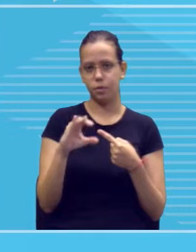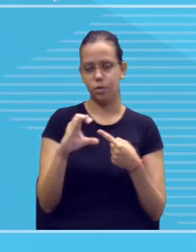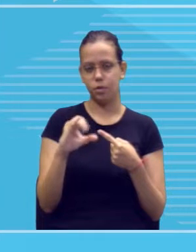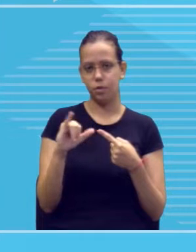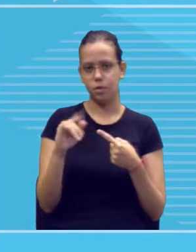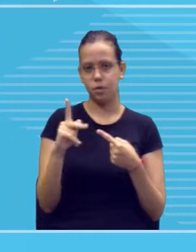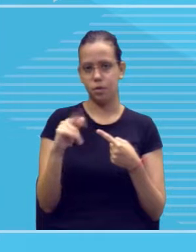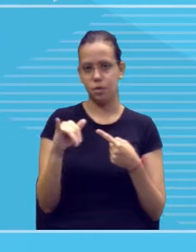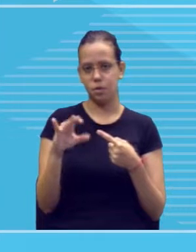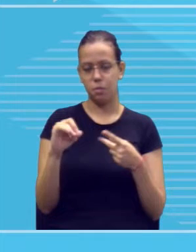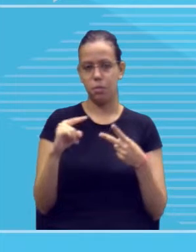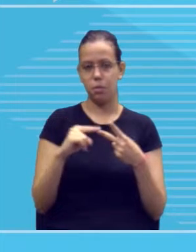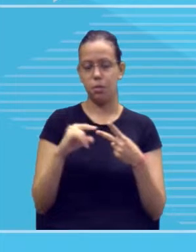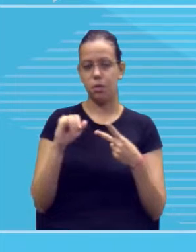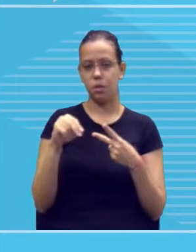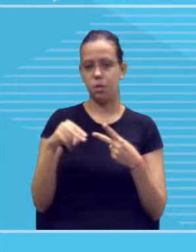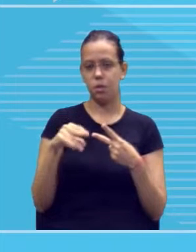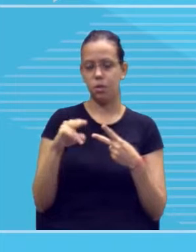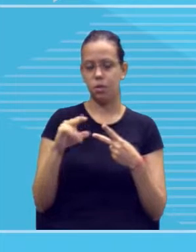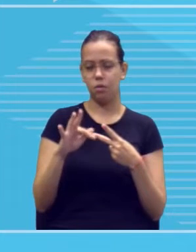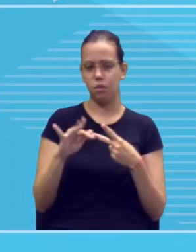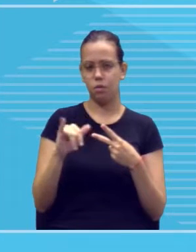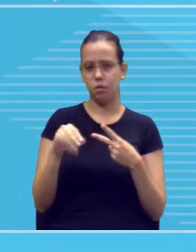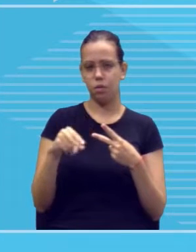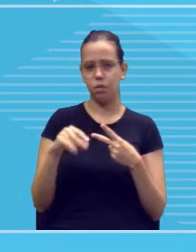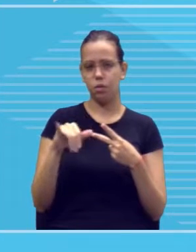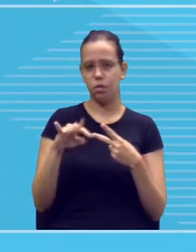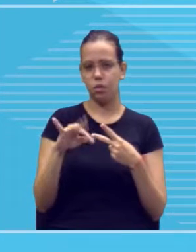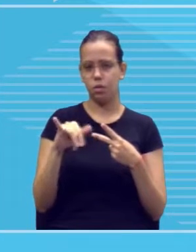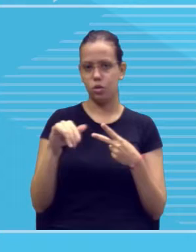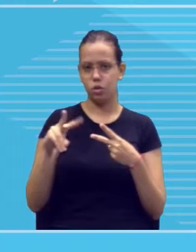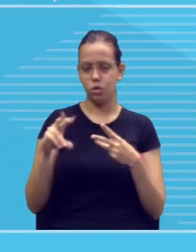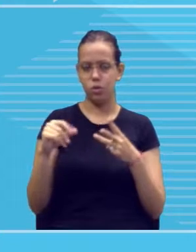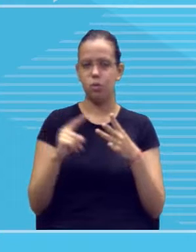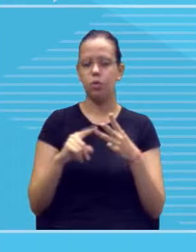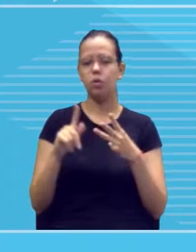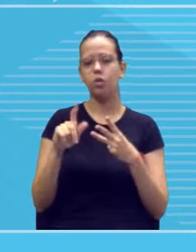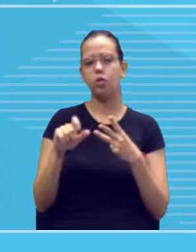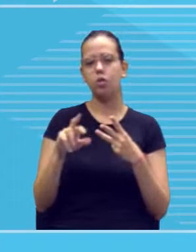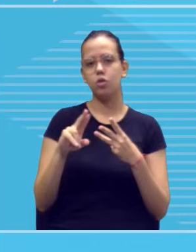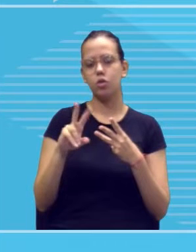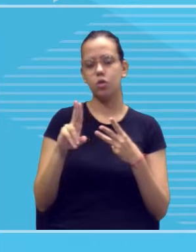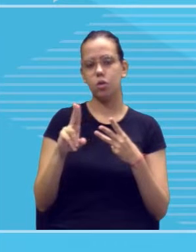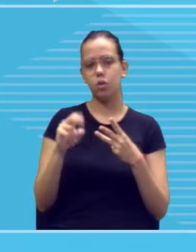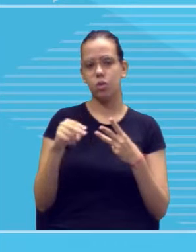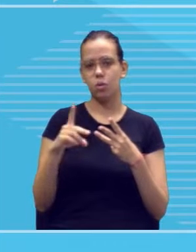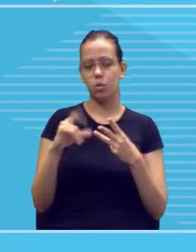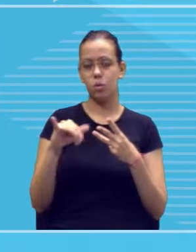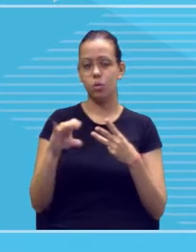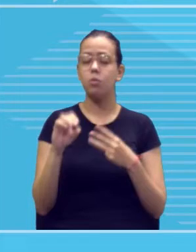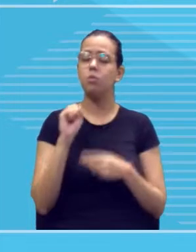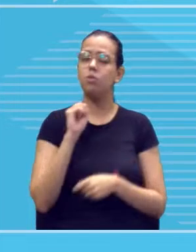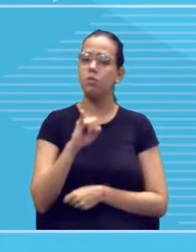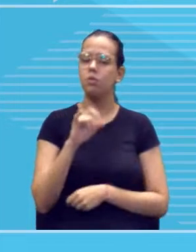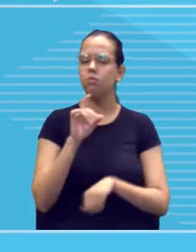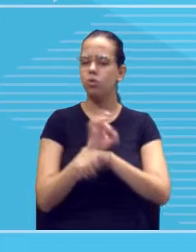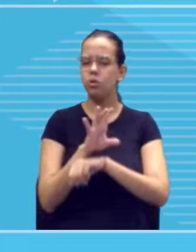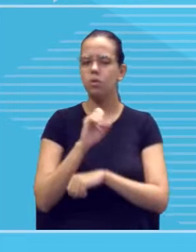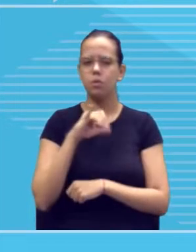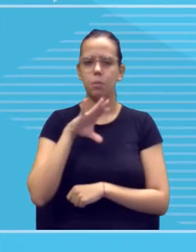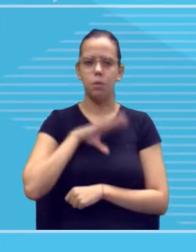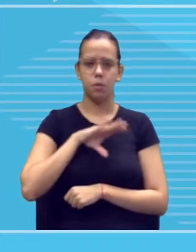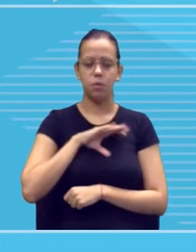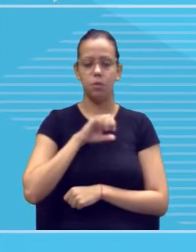gerúndio e o do logo a dica para vocês em português ou em inglês se você encontrar um verbo esteja